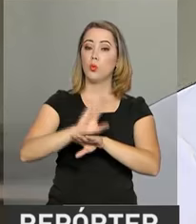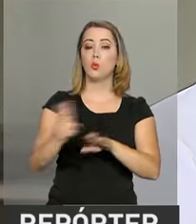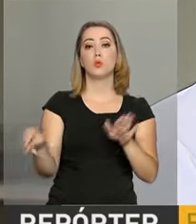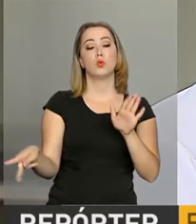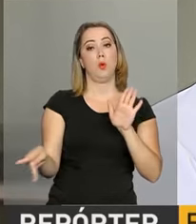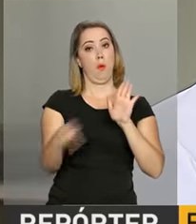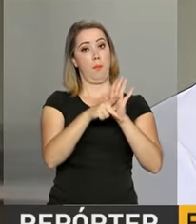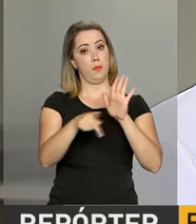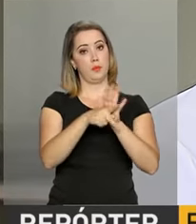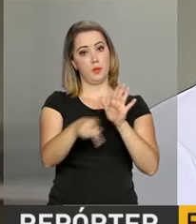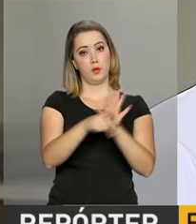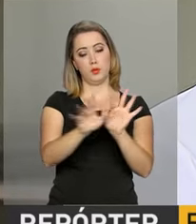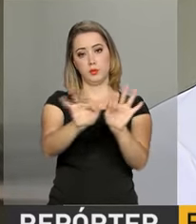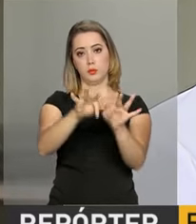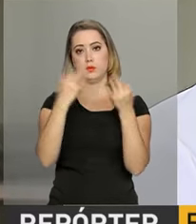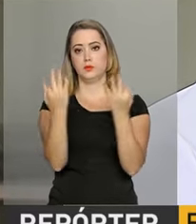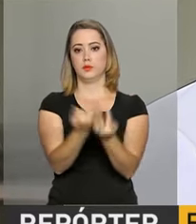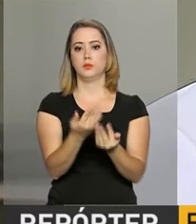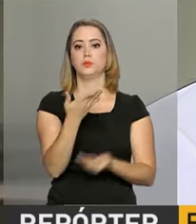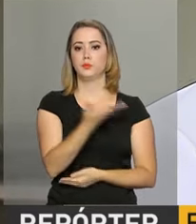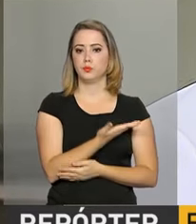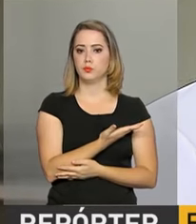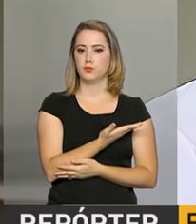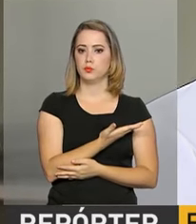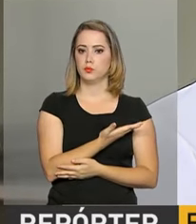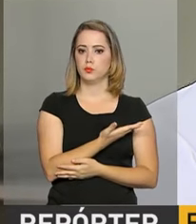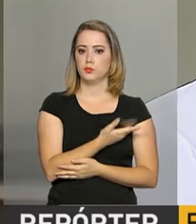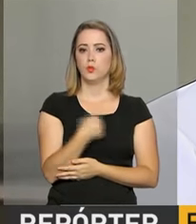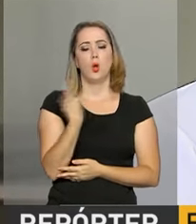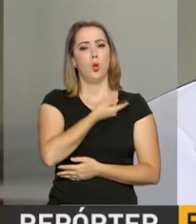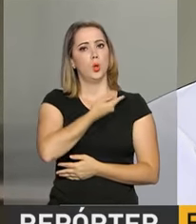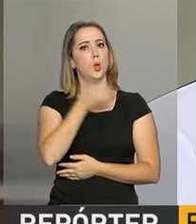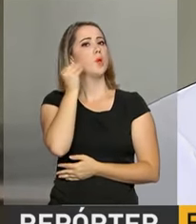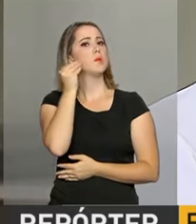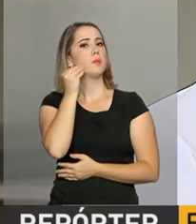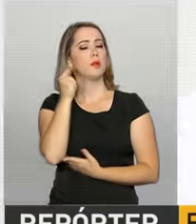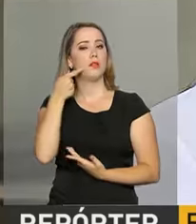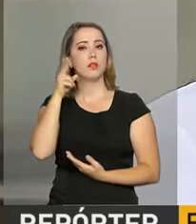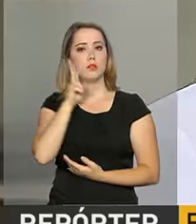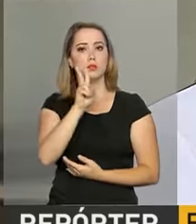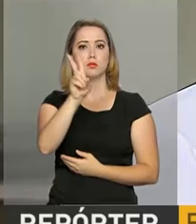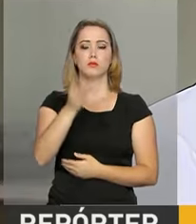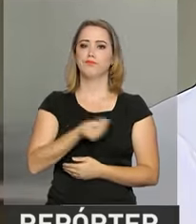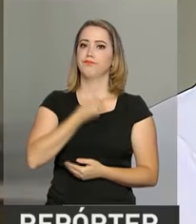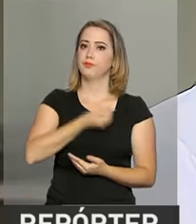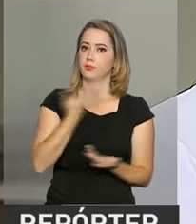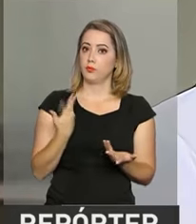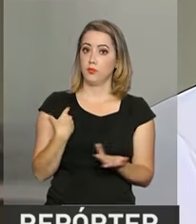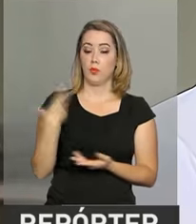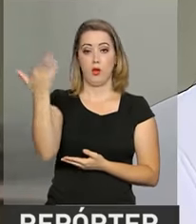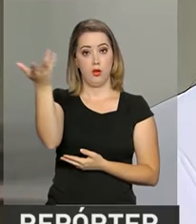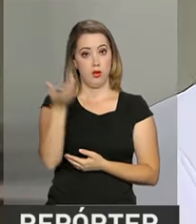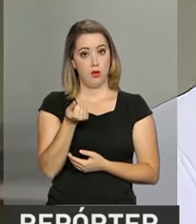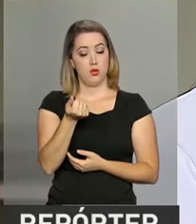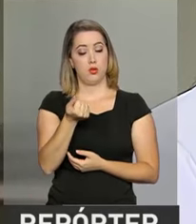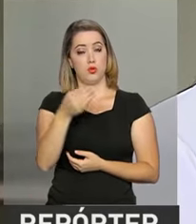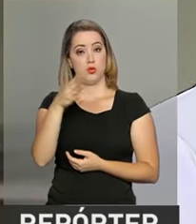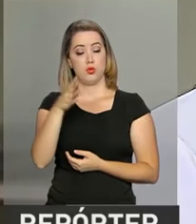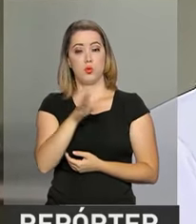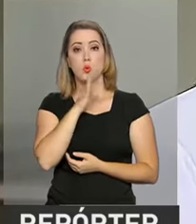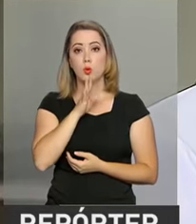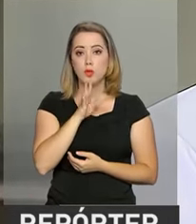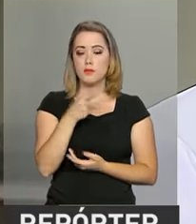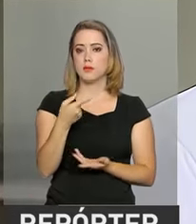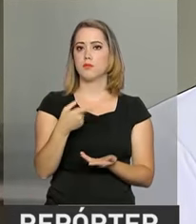nível de experiência que a gente vai adquirindo é é realmente a quanto a prática que a gente ganha em teoria